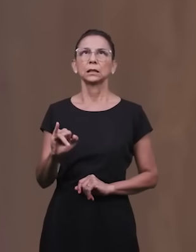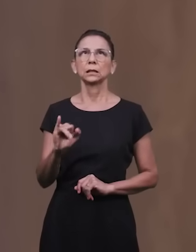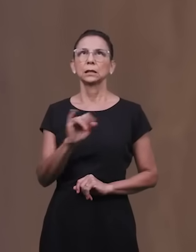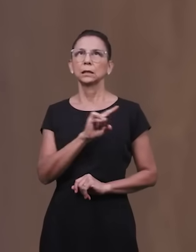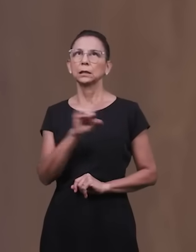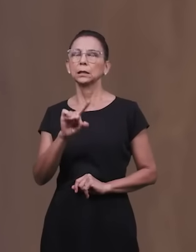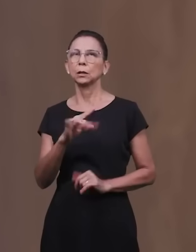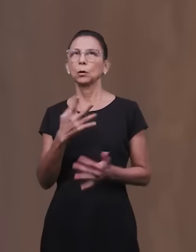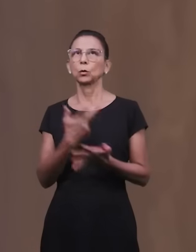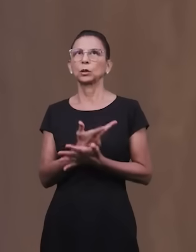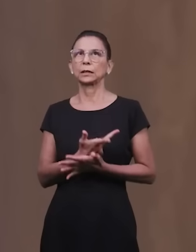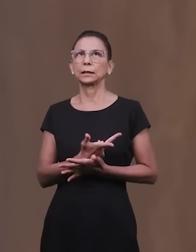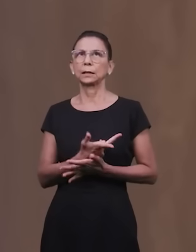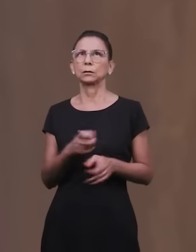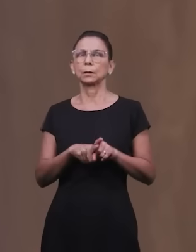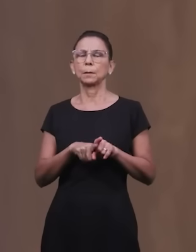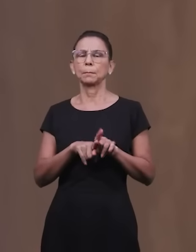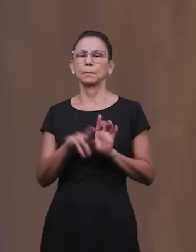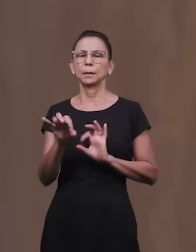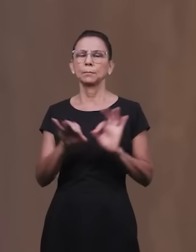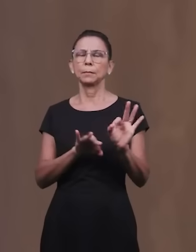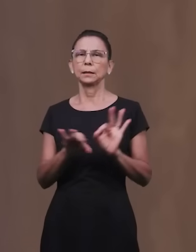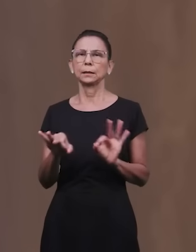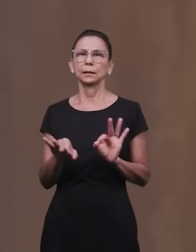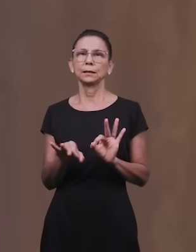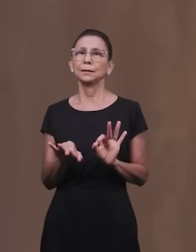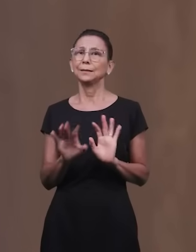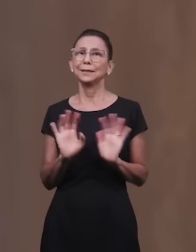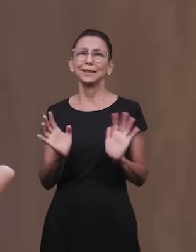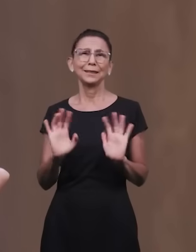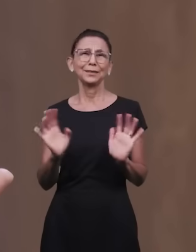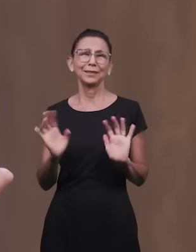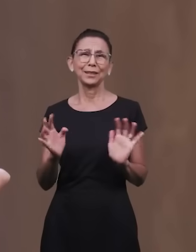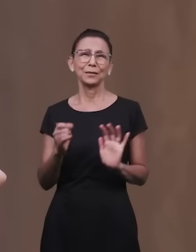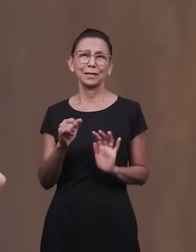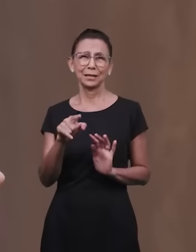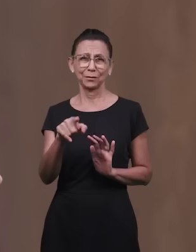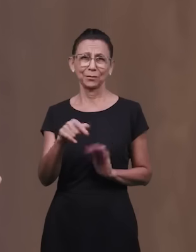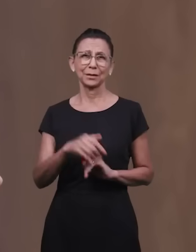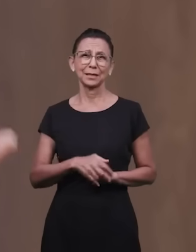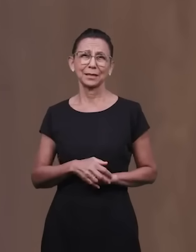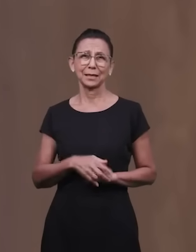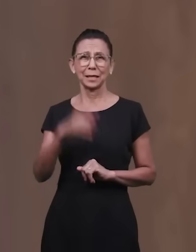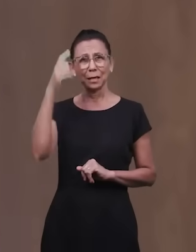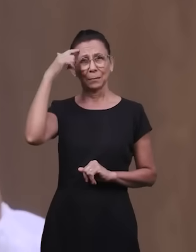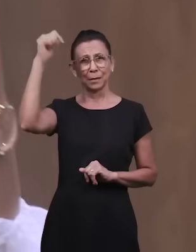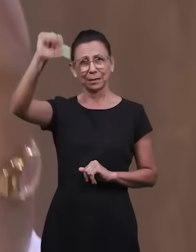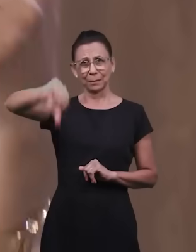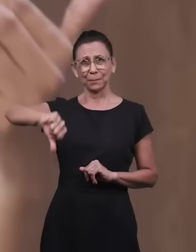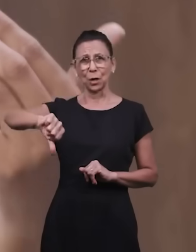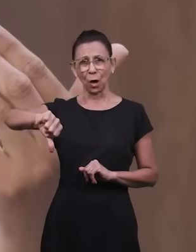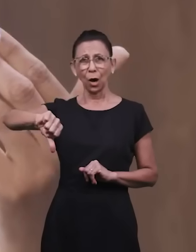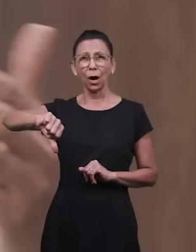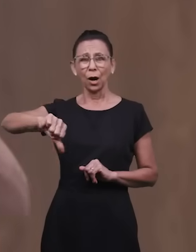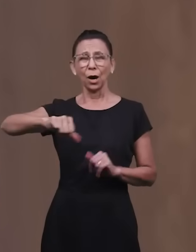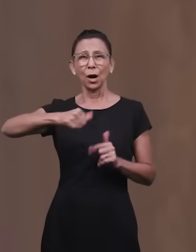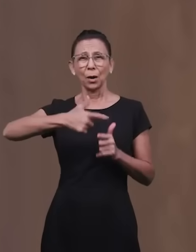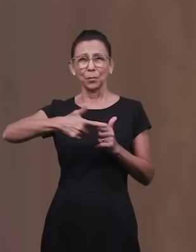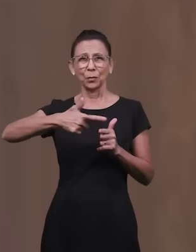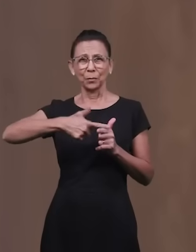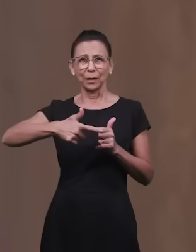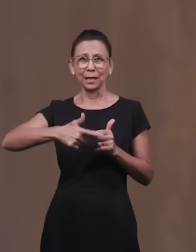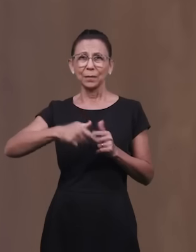não aconteceu, tudo bem, já estou preparada. E não é isso que acontece. Na verdade, se você pensa no pior, para o